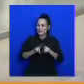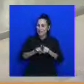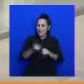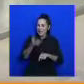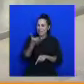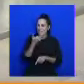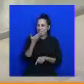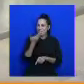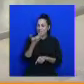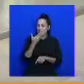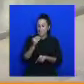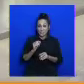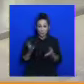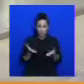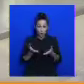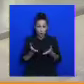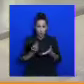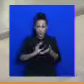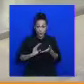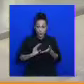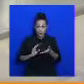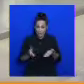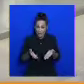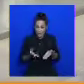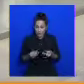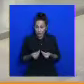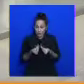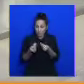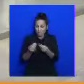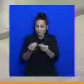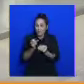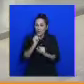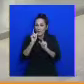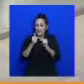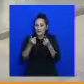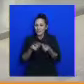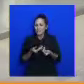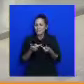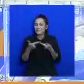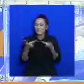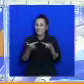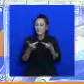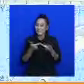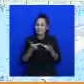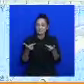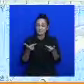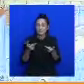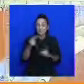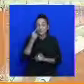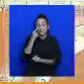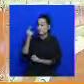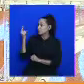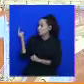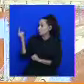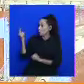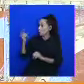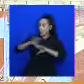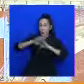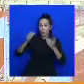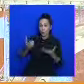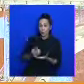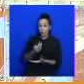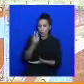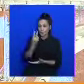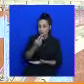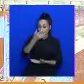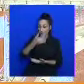prêmio sai hoje? Boa sorte para você. Vamos começar mostrando aqui o globo número 2 com suporte em cima, abastecido com 100